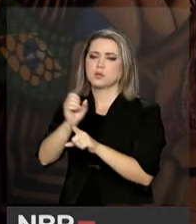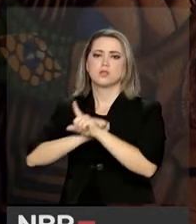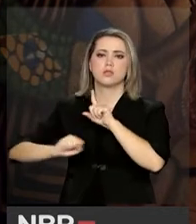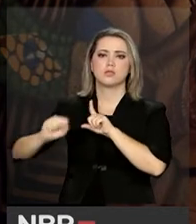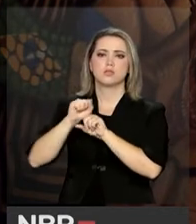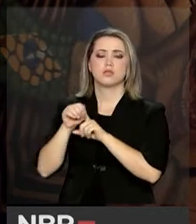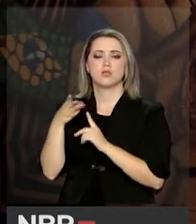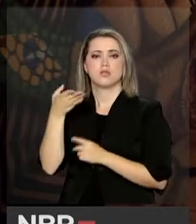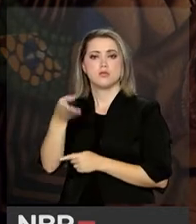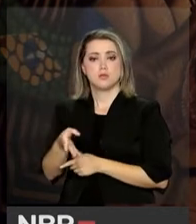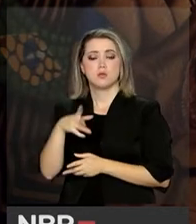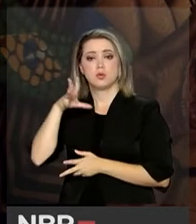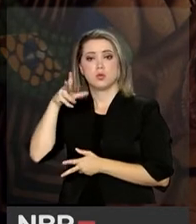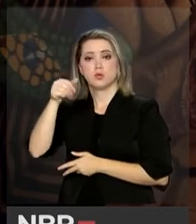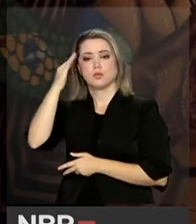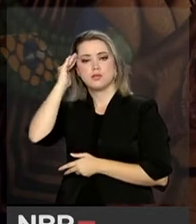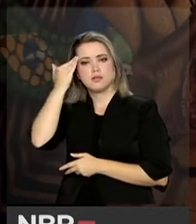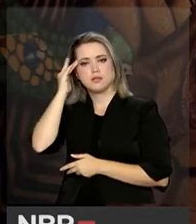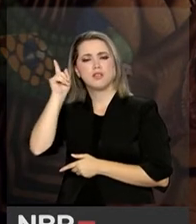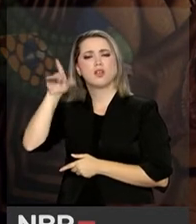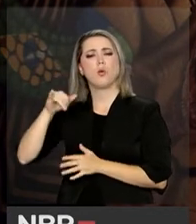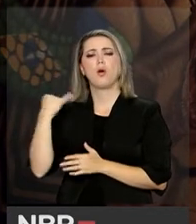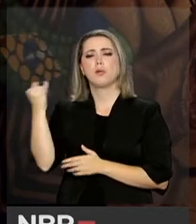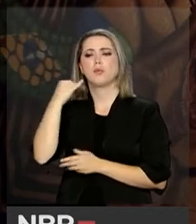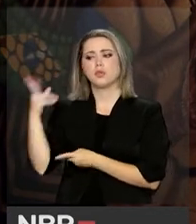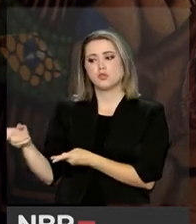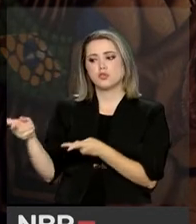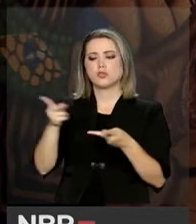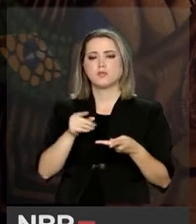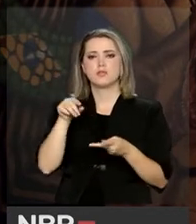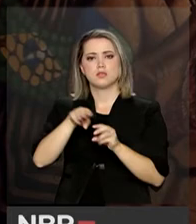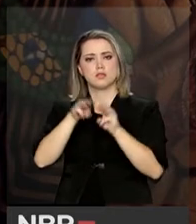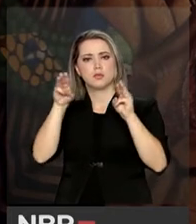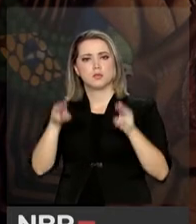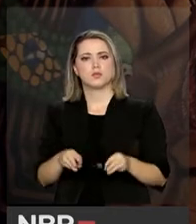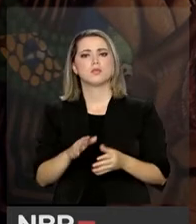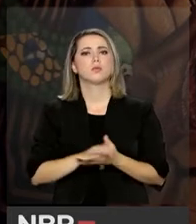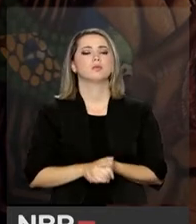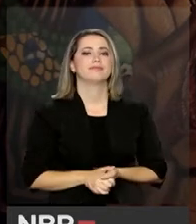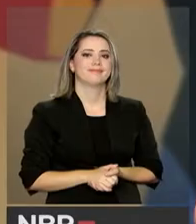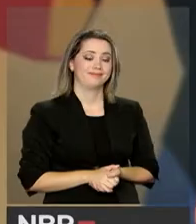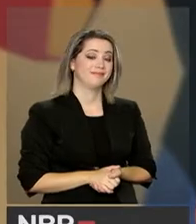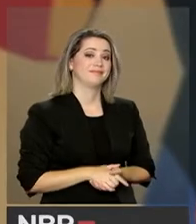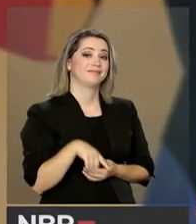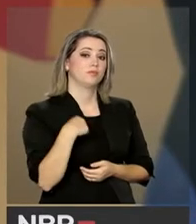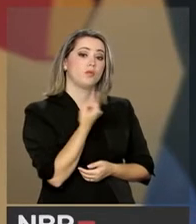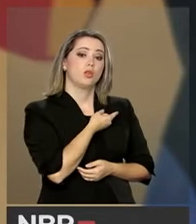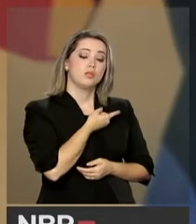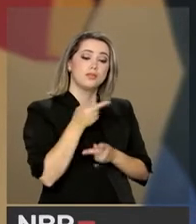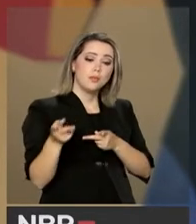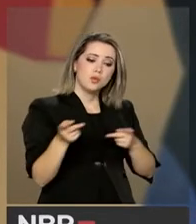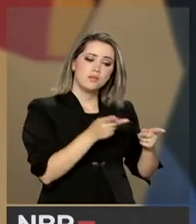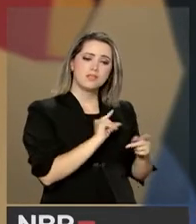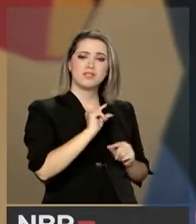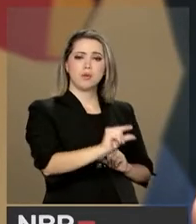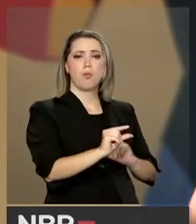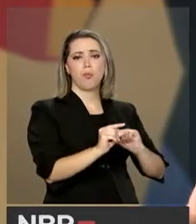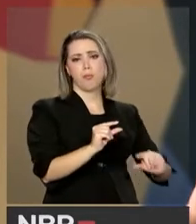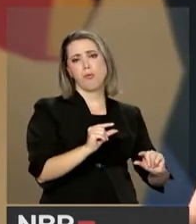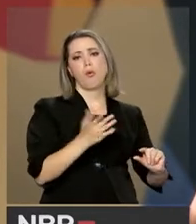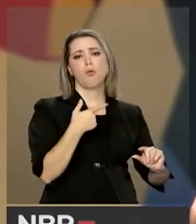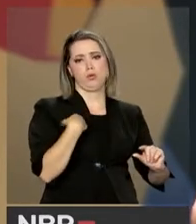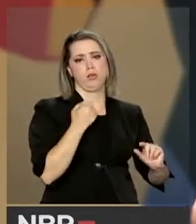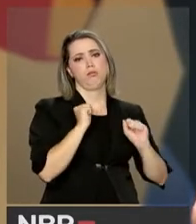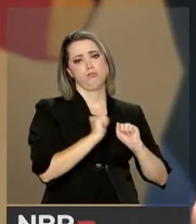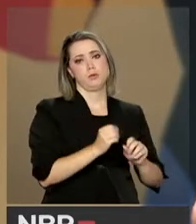sociedade para que todos entendam a importância de visitar os museus, não é isso? Nós temos ainda uma baixa visitação perante o que a